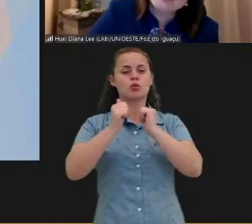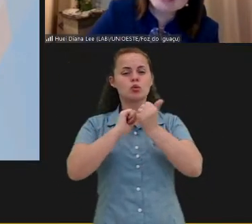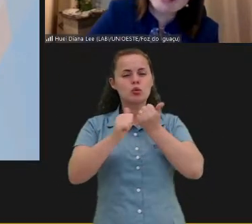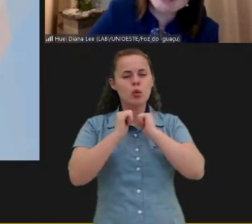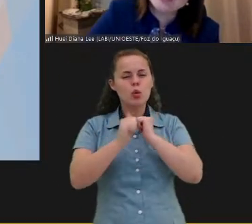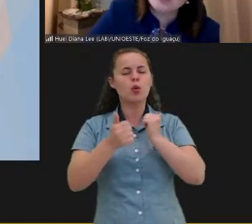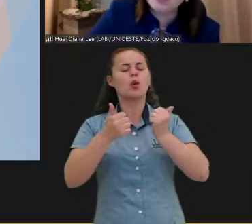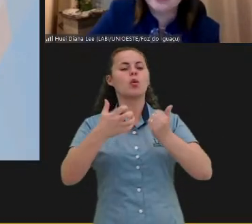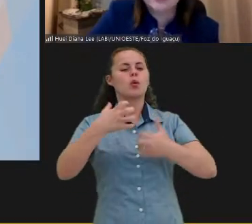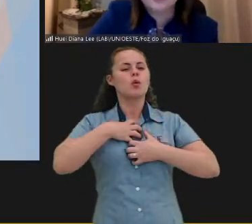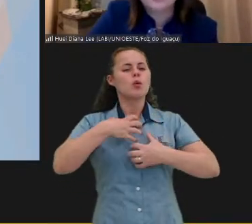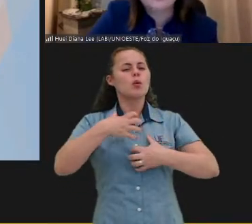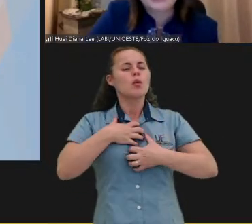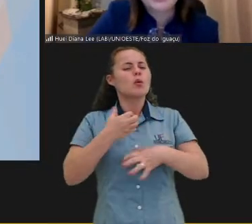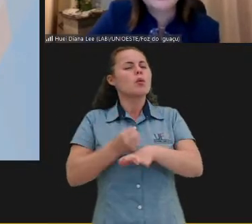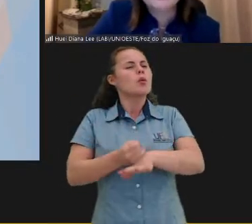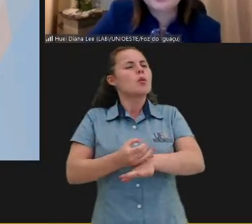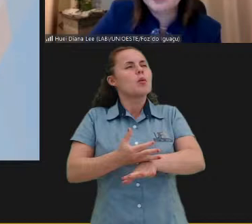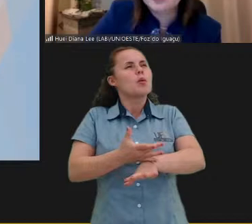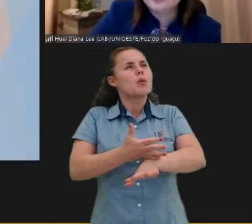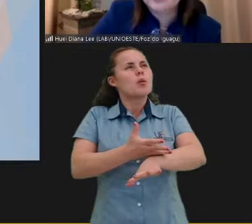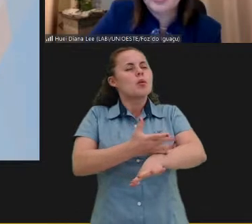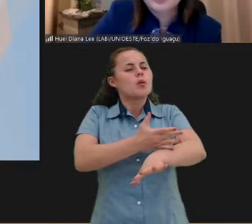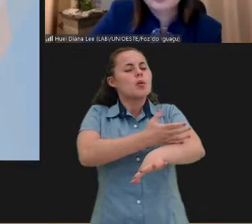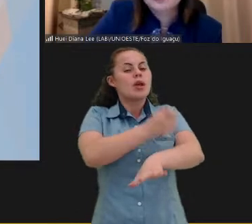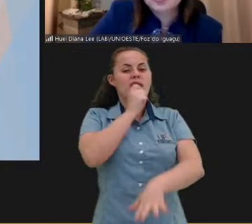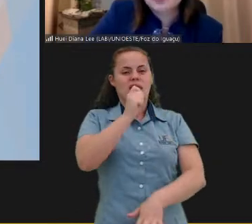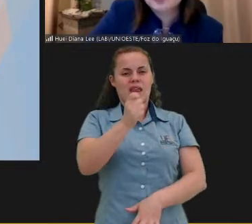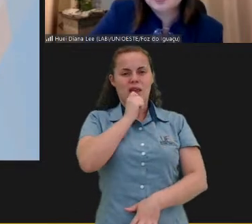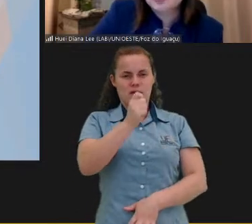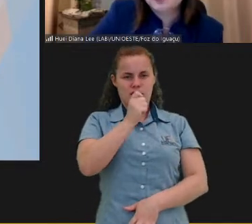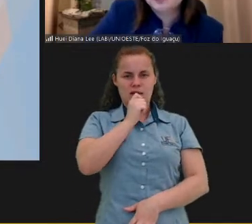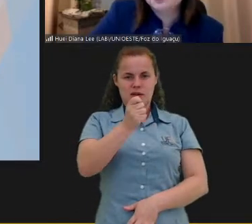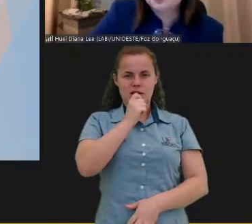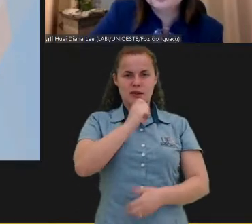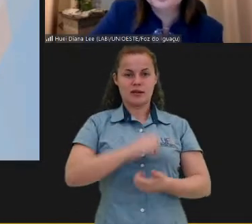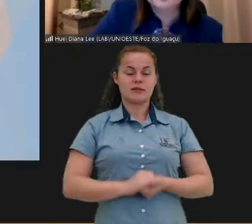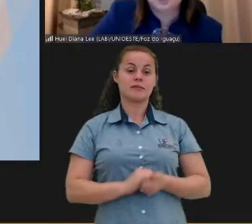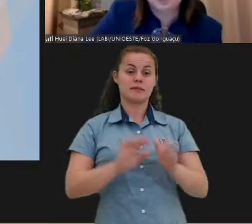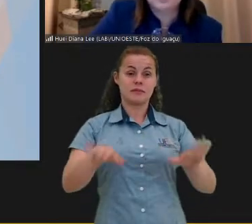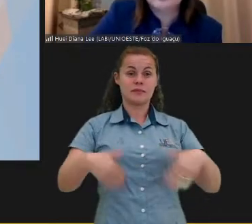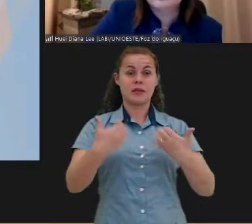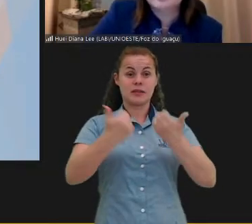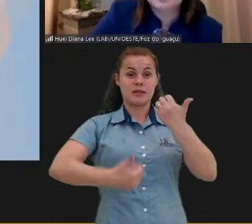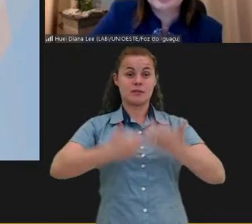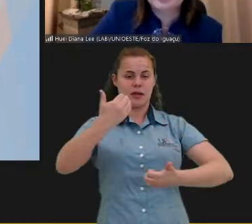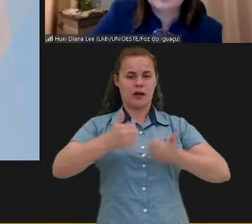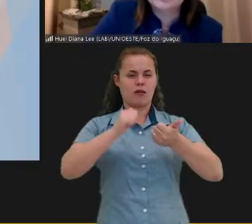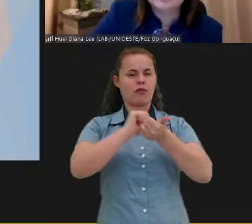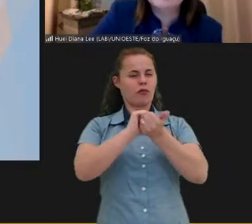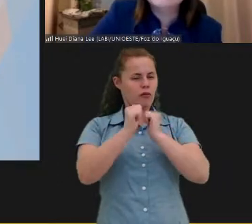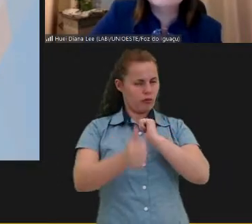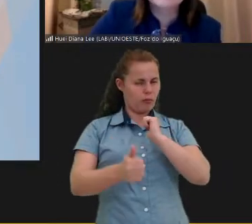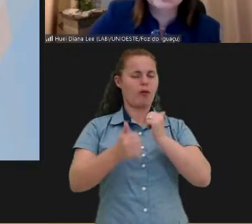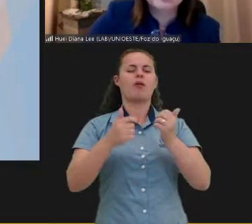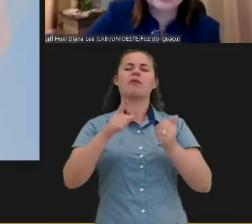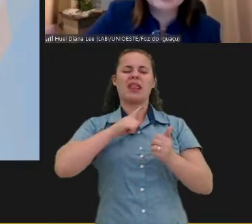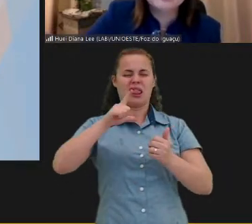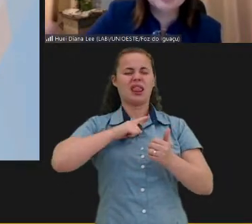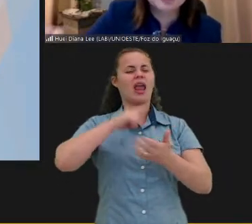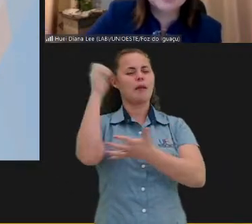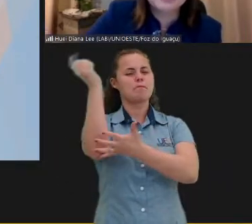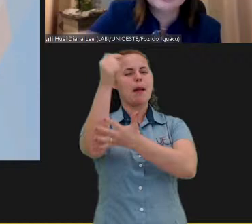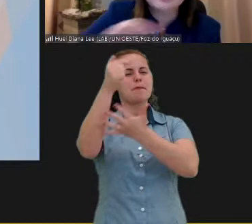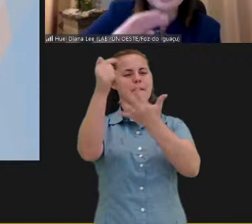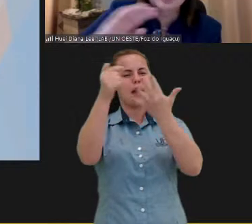um sentimentalismo com aquela entrevista. Então vejam, aqui a gente está falando de um jogo de futebol, claro que tem muita coisa envolvida, mas imaginem